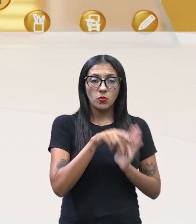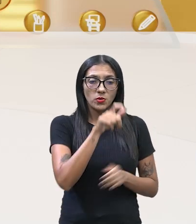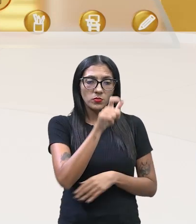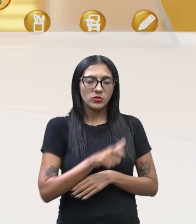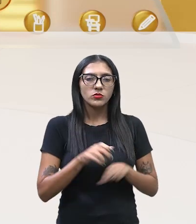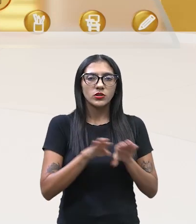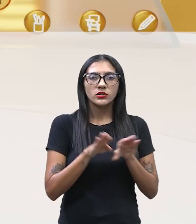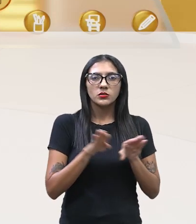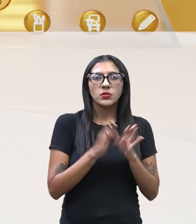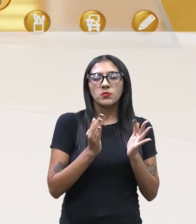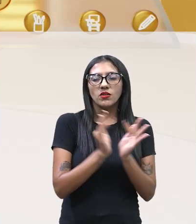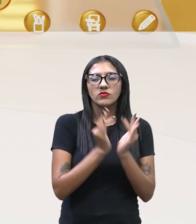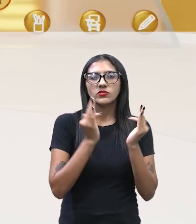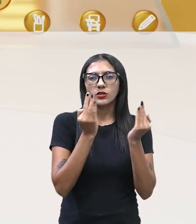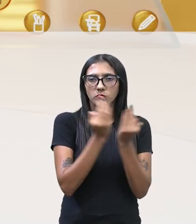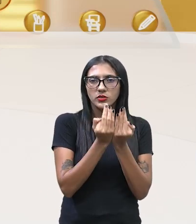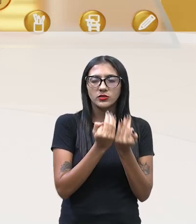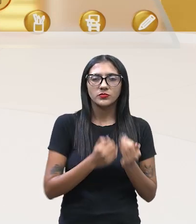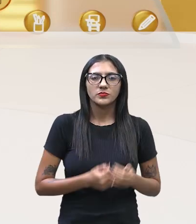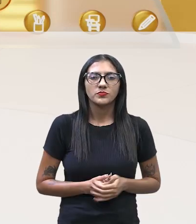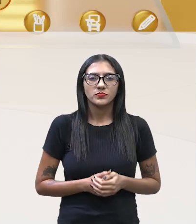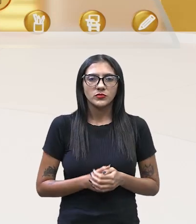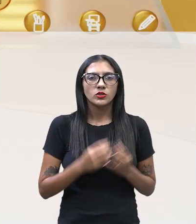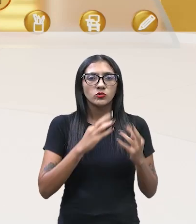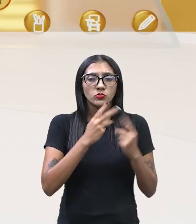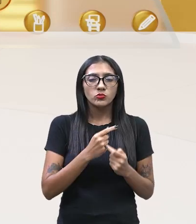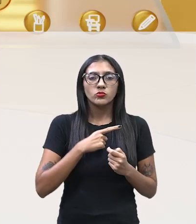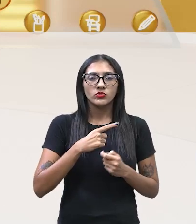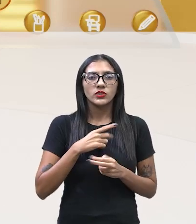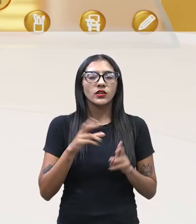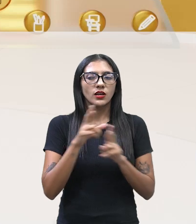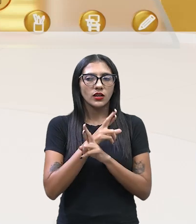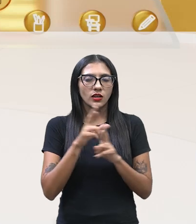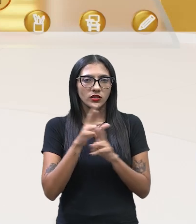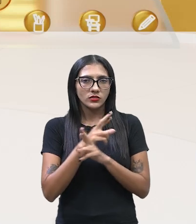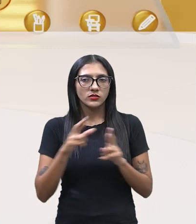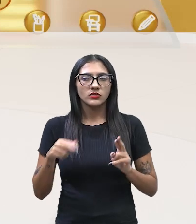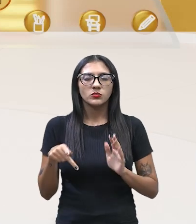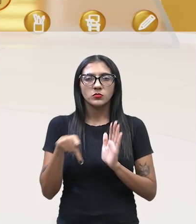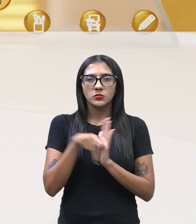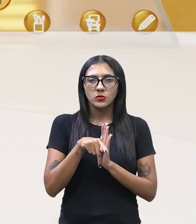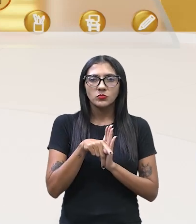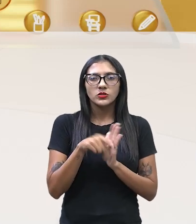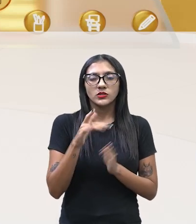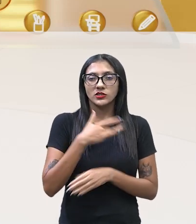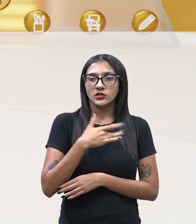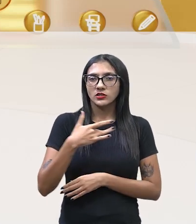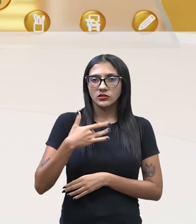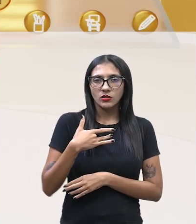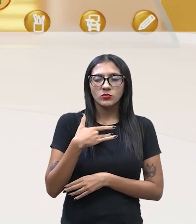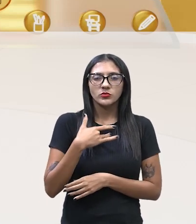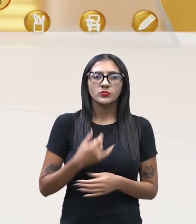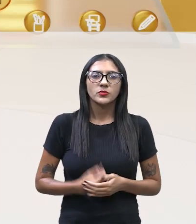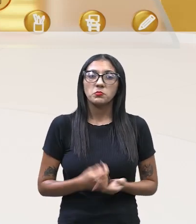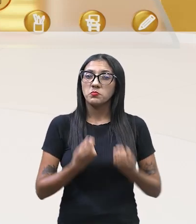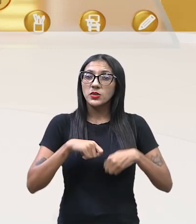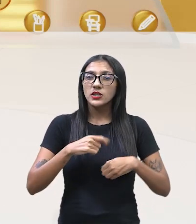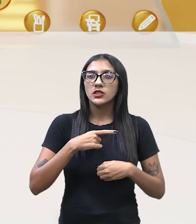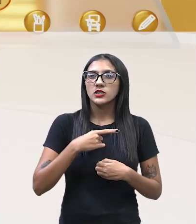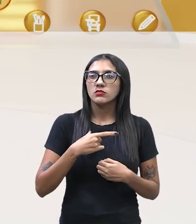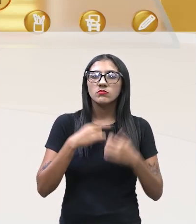a questão psicológica é questão de saúde também, né, é uma questão de saúde que precisa